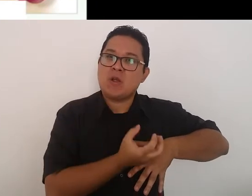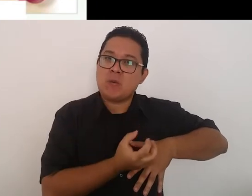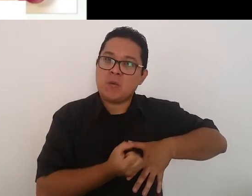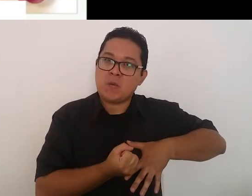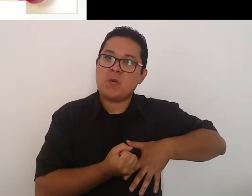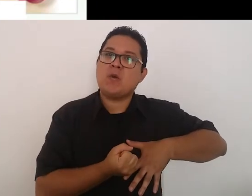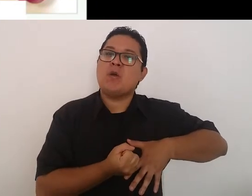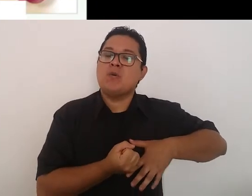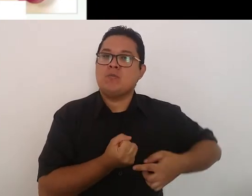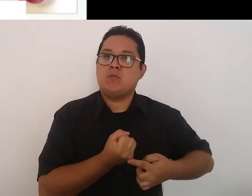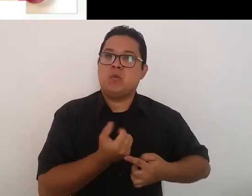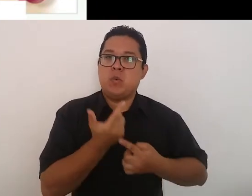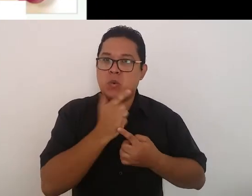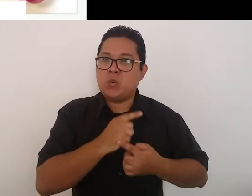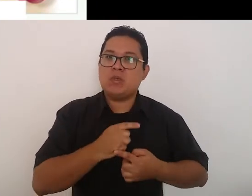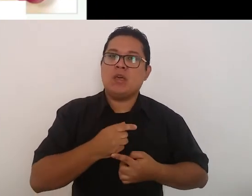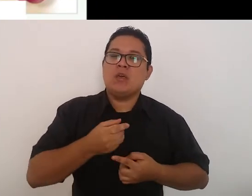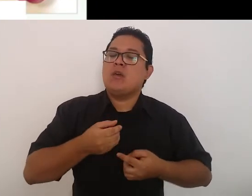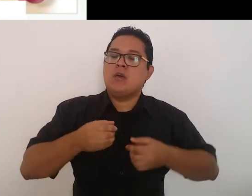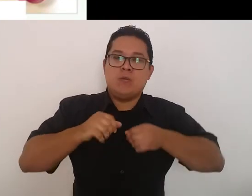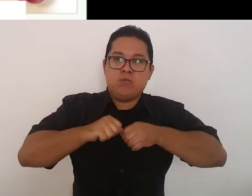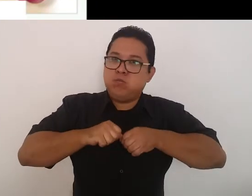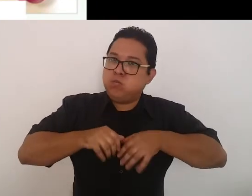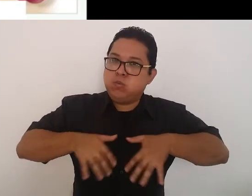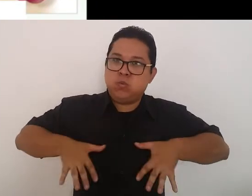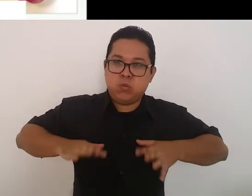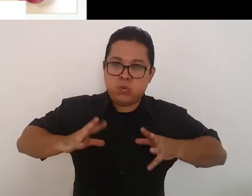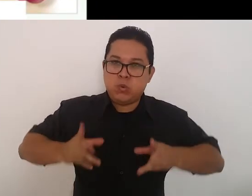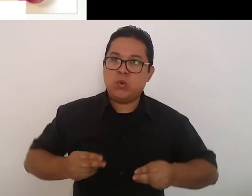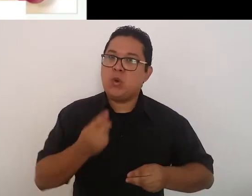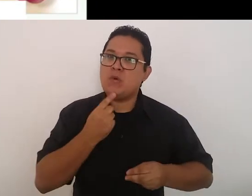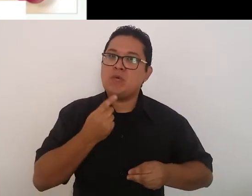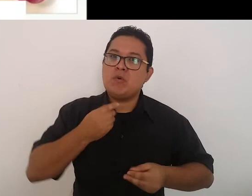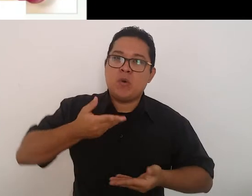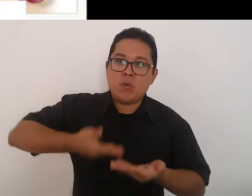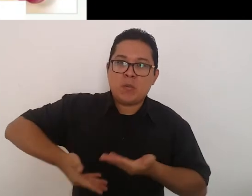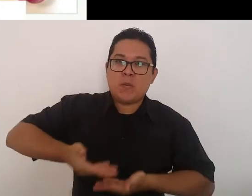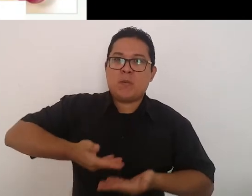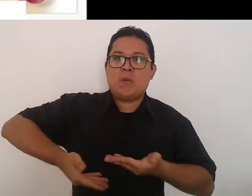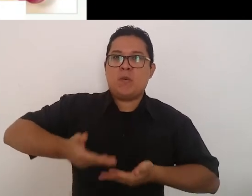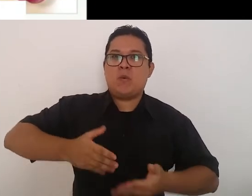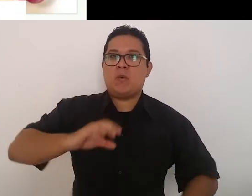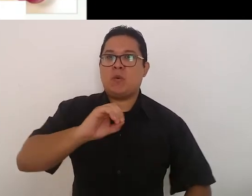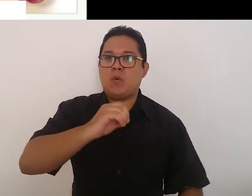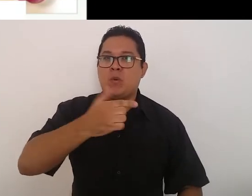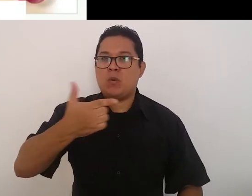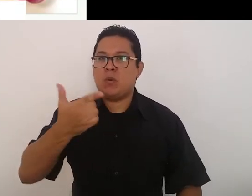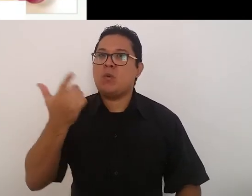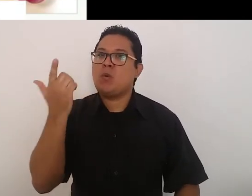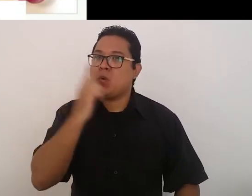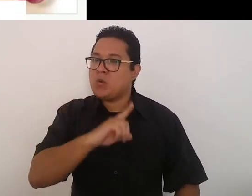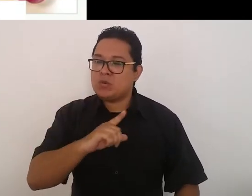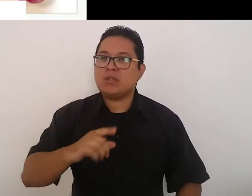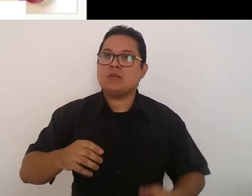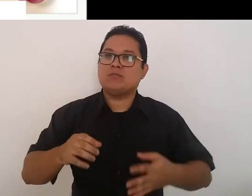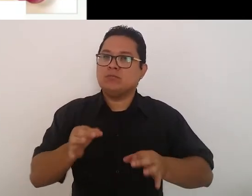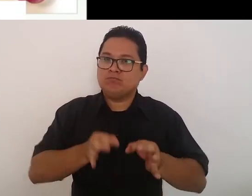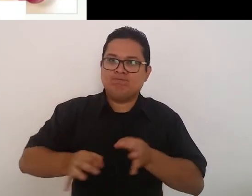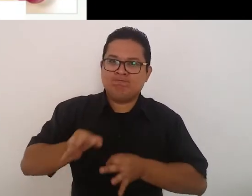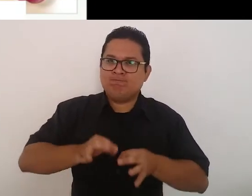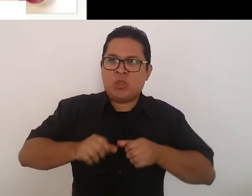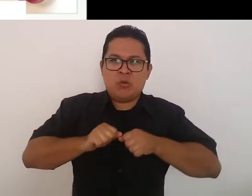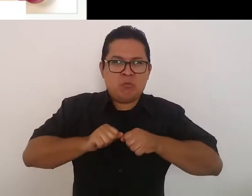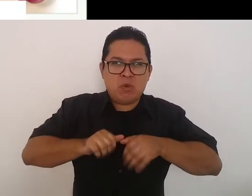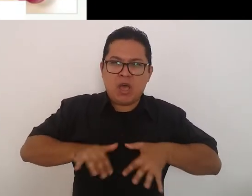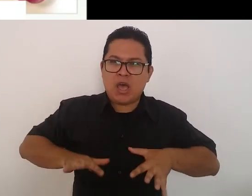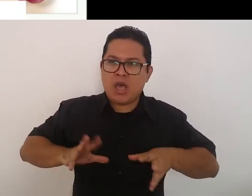seu corpinho usa esse oxigênio para fazer a respiração celular, lá na mitocôndria, vai liberar energia para você estar